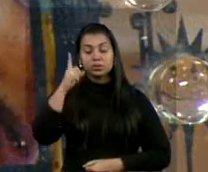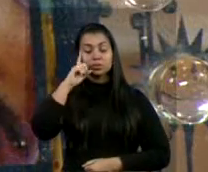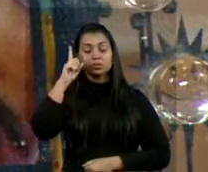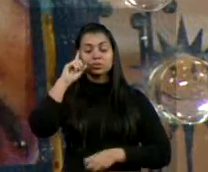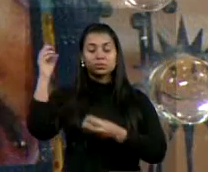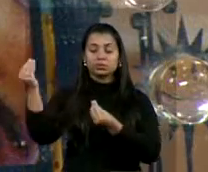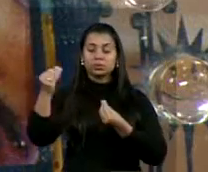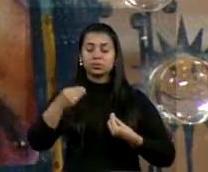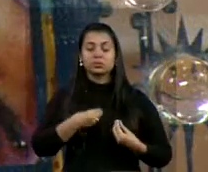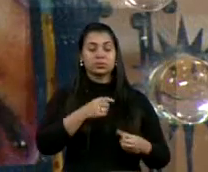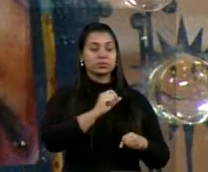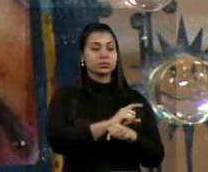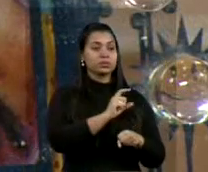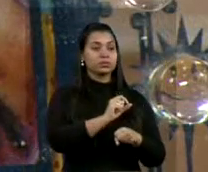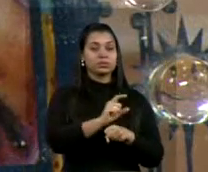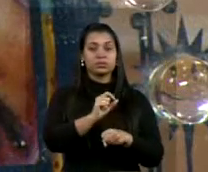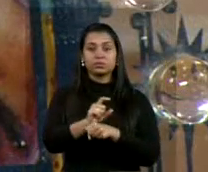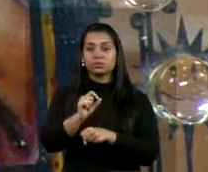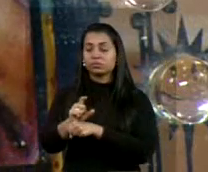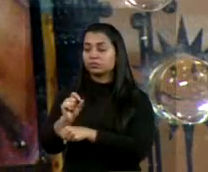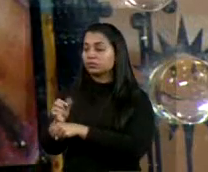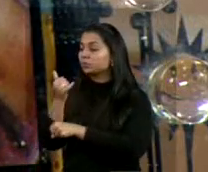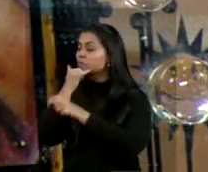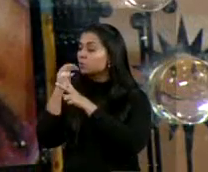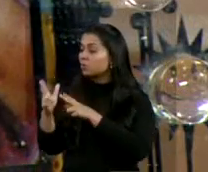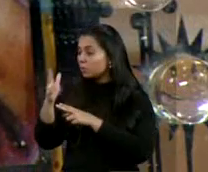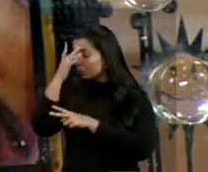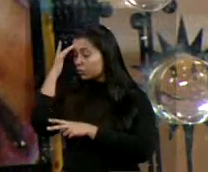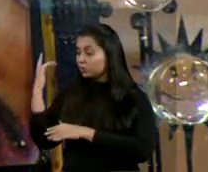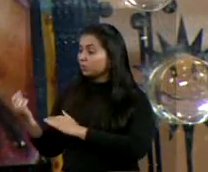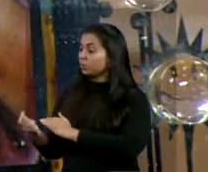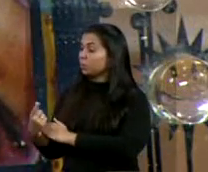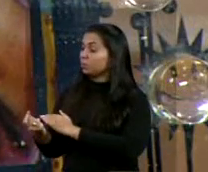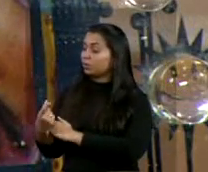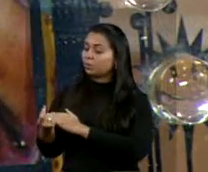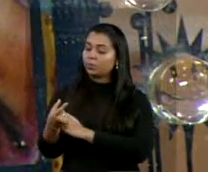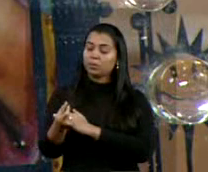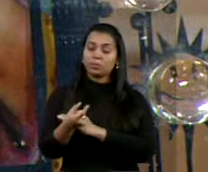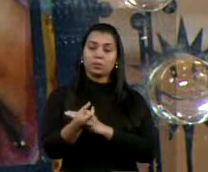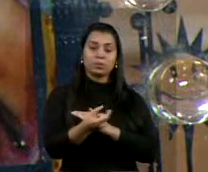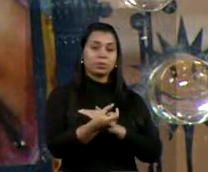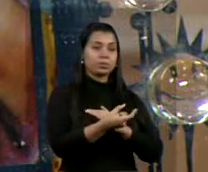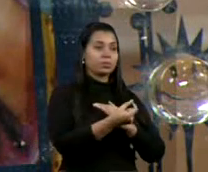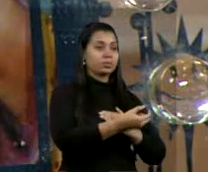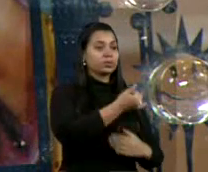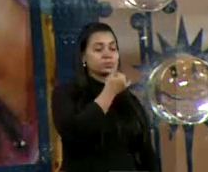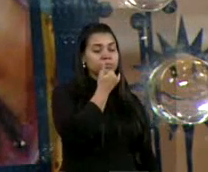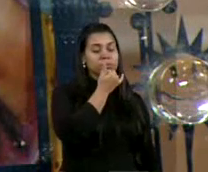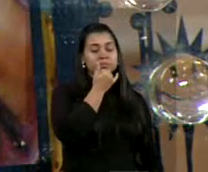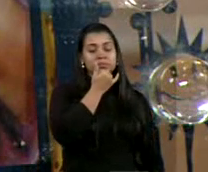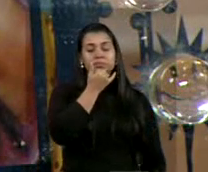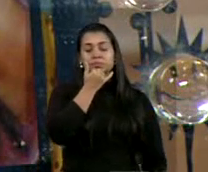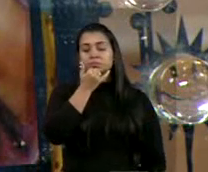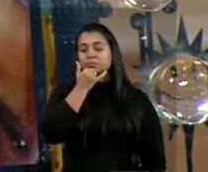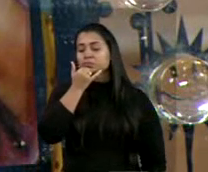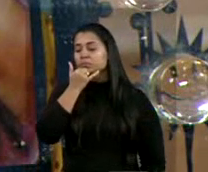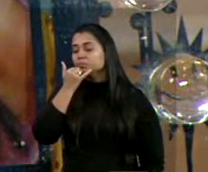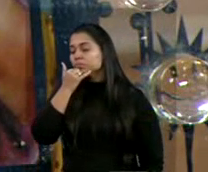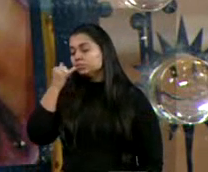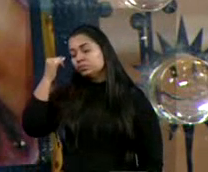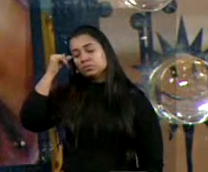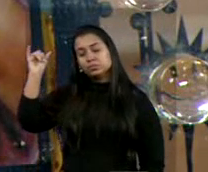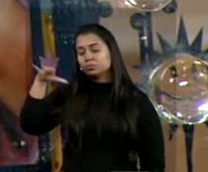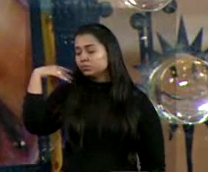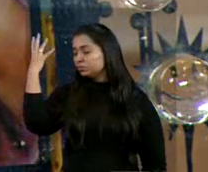nosso de cada dia nos dai hoje, perdoai-nos as nossas ofensas, assim como nós perdoamos a quem nos tem ofendido. E não